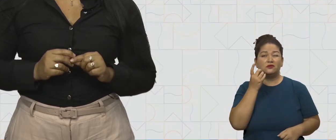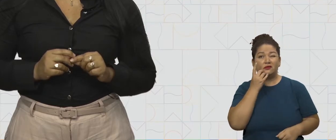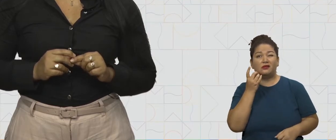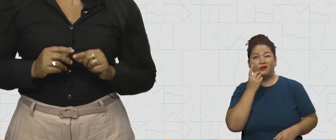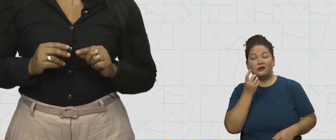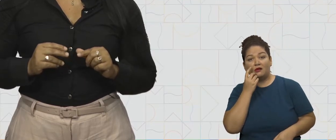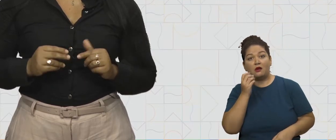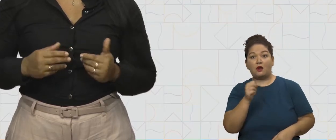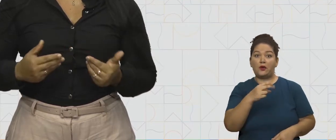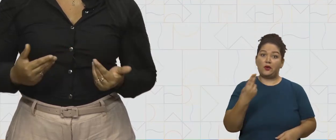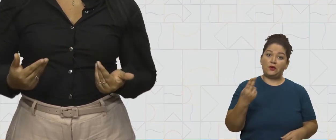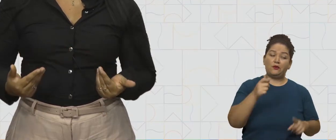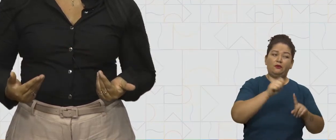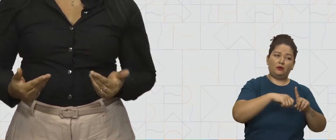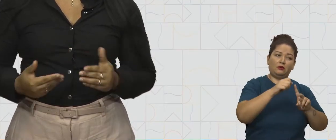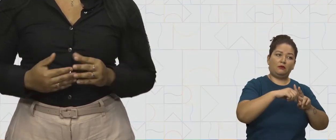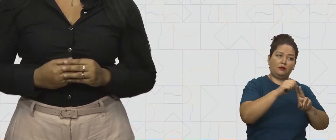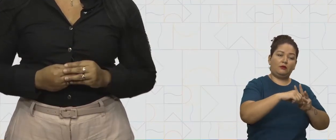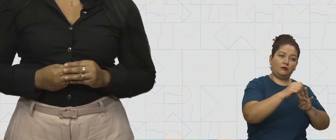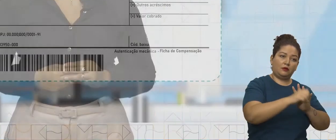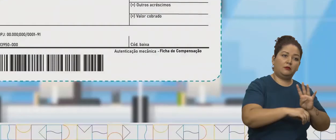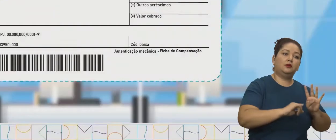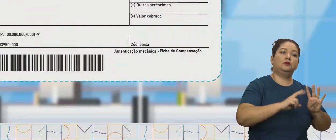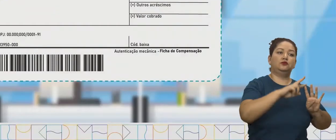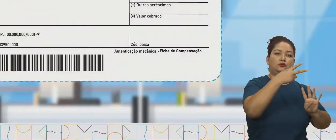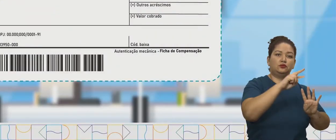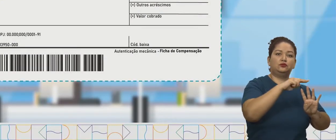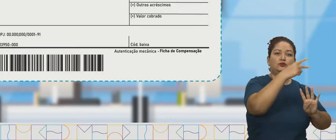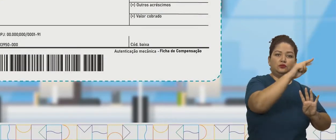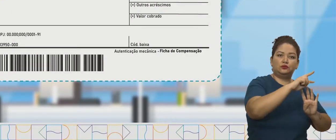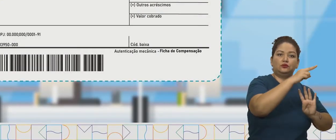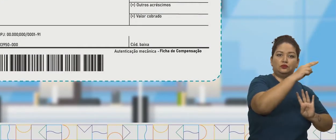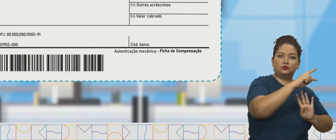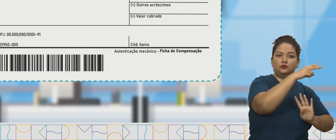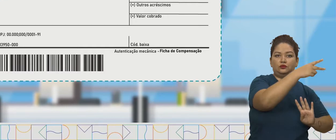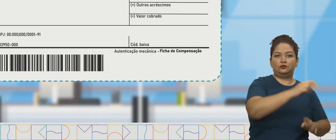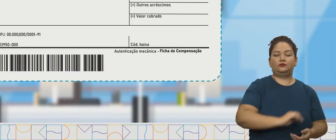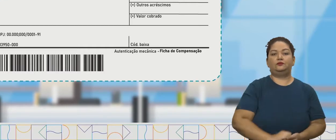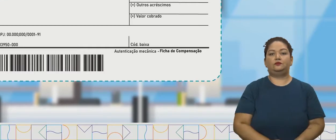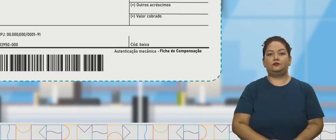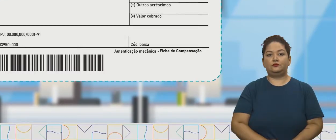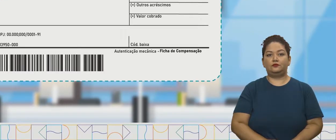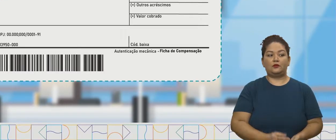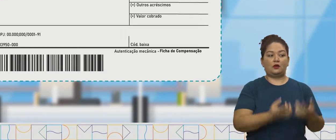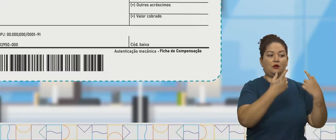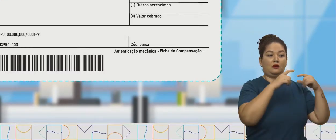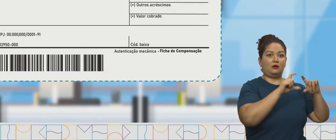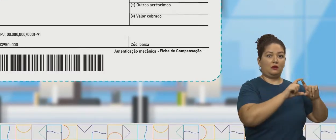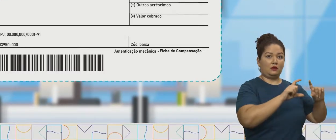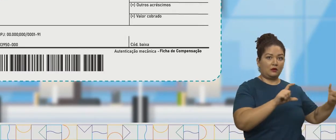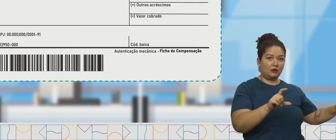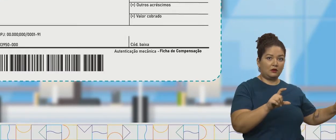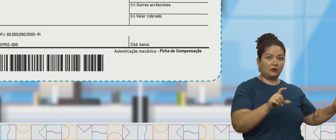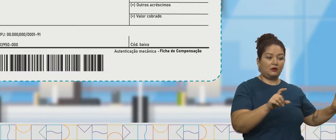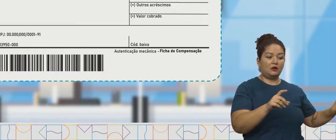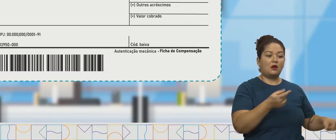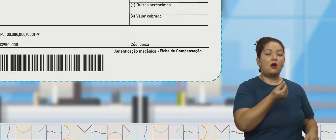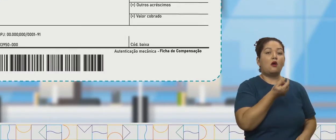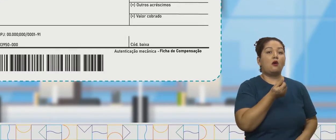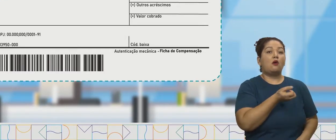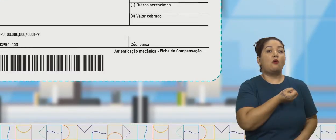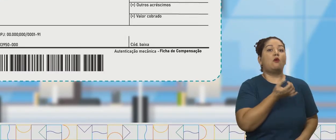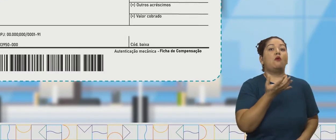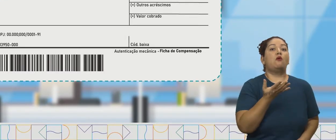de atraso, até que se pague a dívida. E temos também, em quarto lugar, o valor a pagar, que está sendo